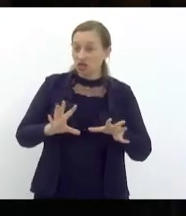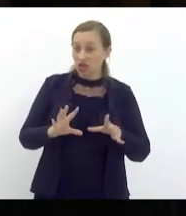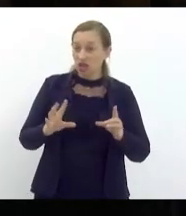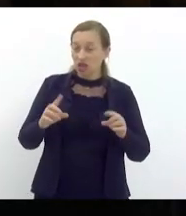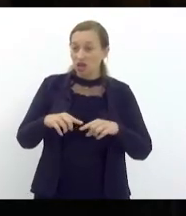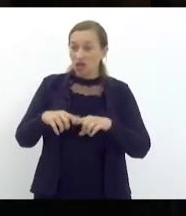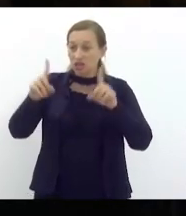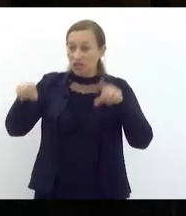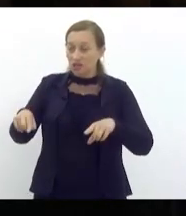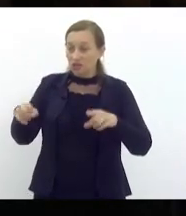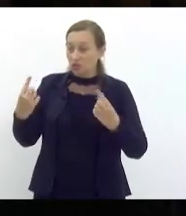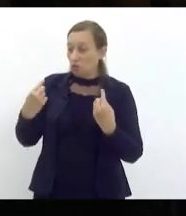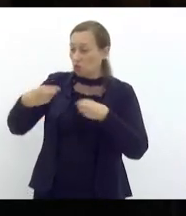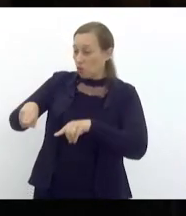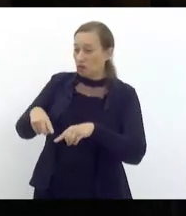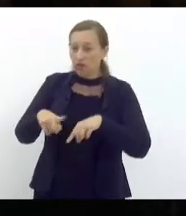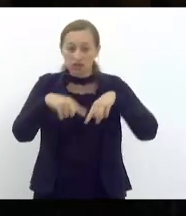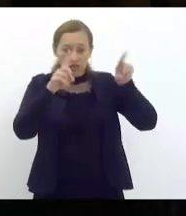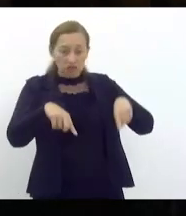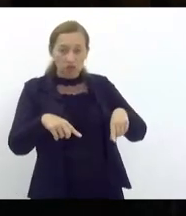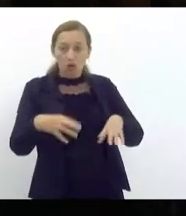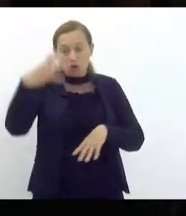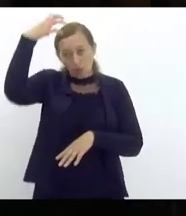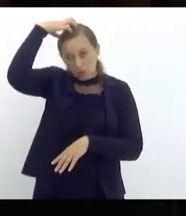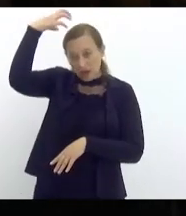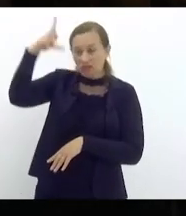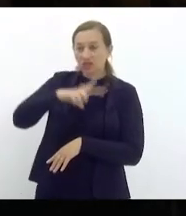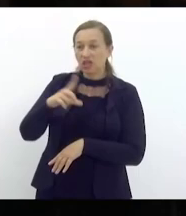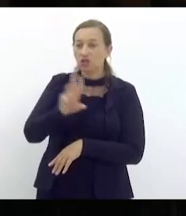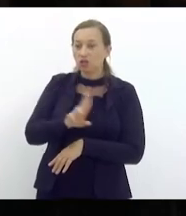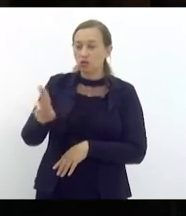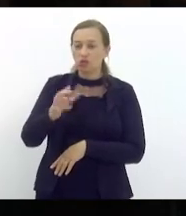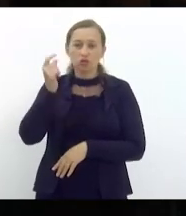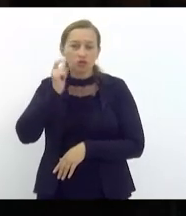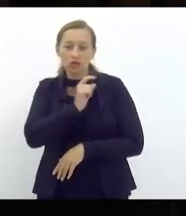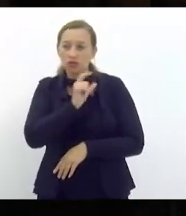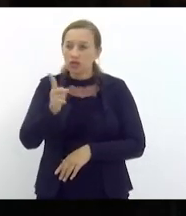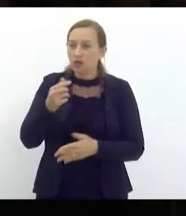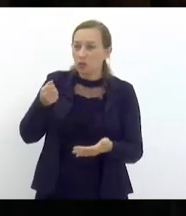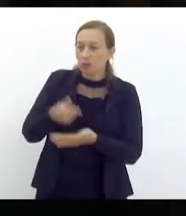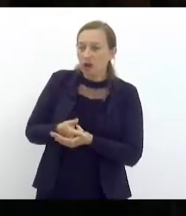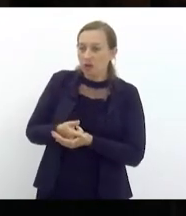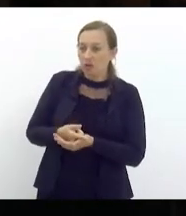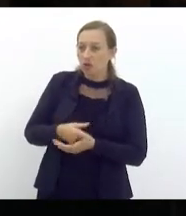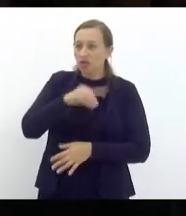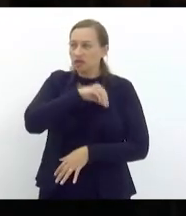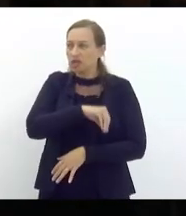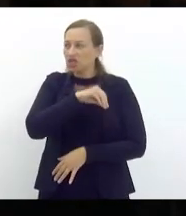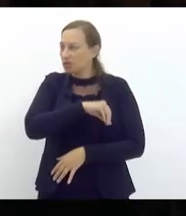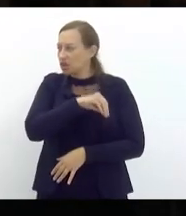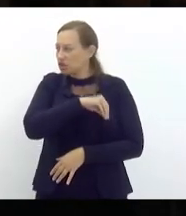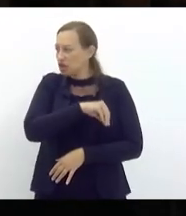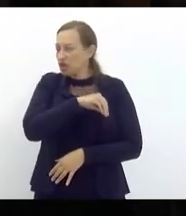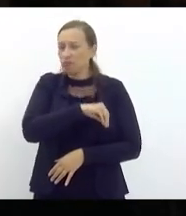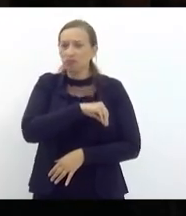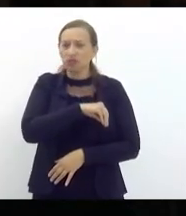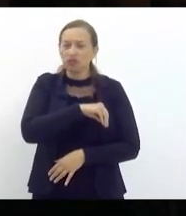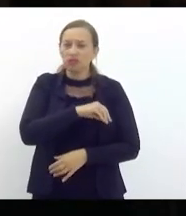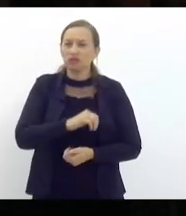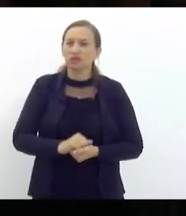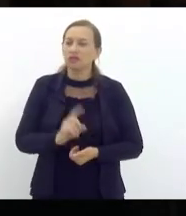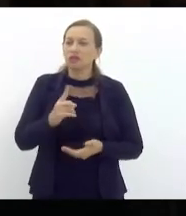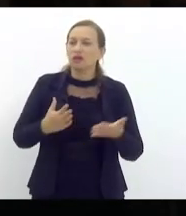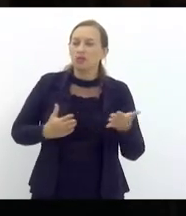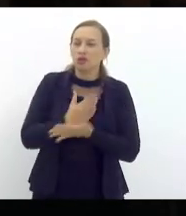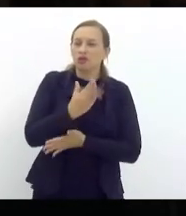contra servidor o culpado tem nome o culpado é Cláudio Castro que não pagou a recomposição salarial que prometeu em campanha eleitoral e que foi